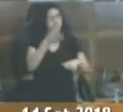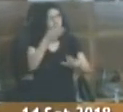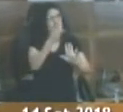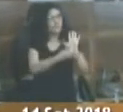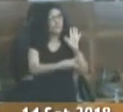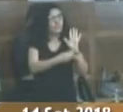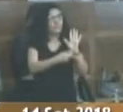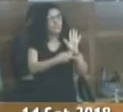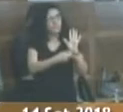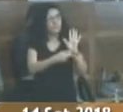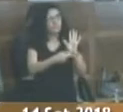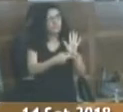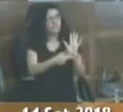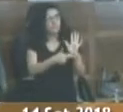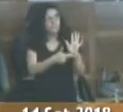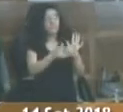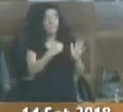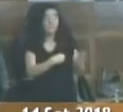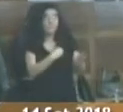marinha. Então,